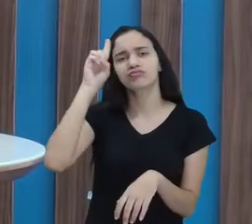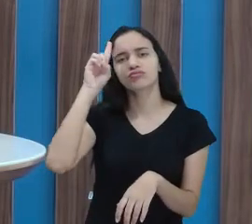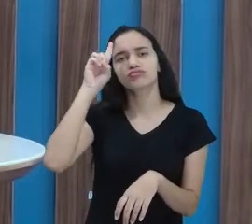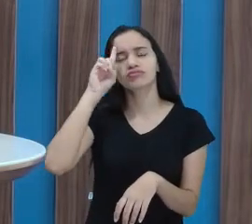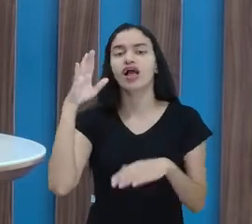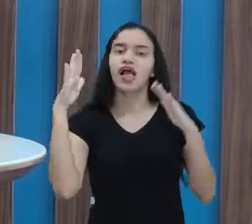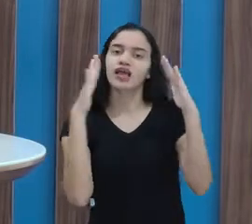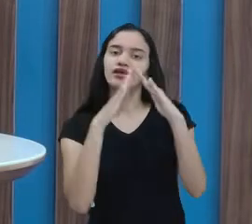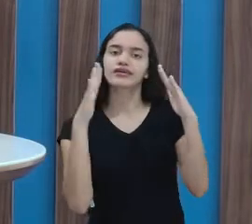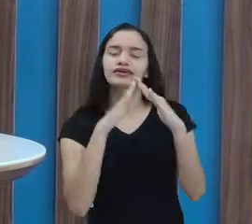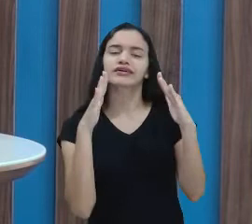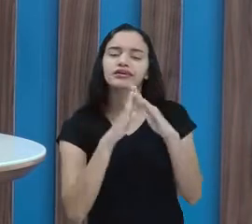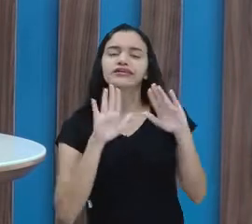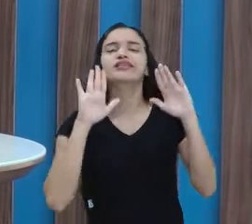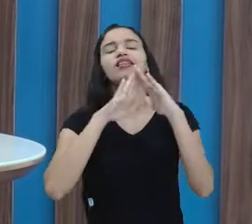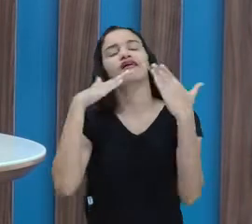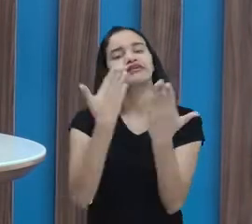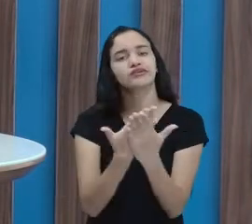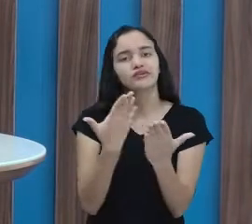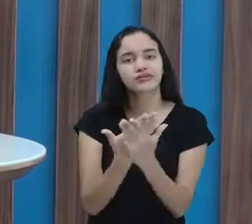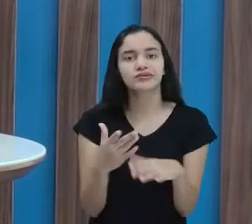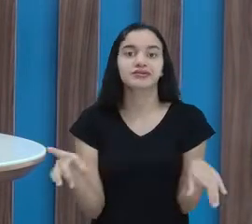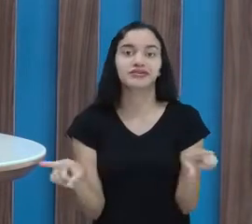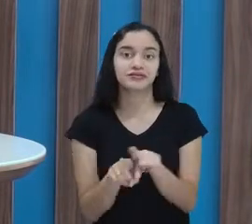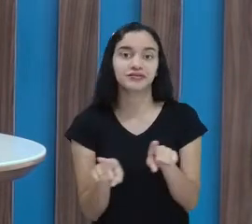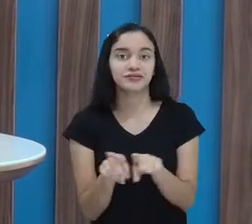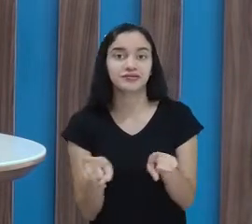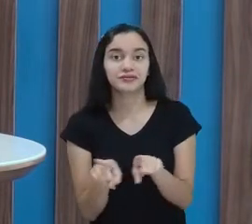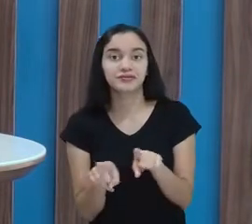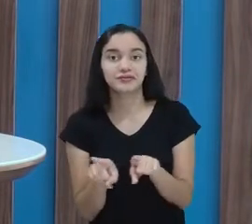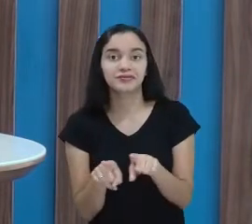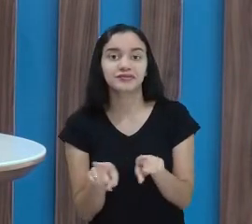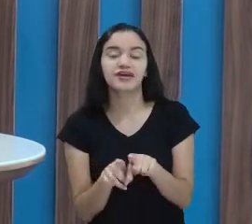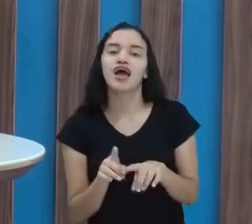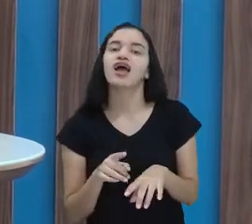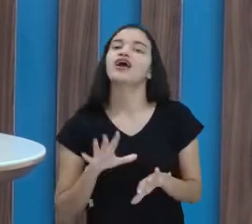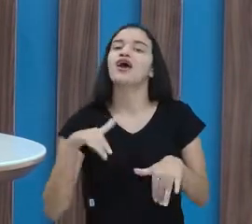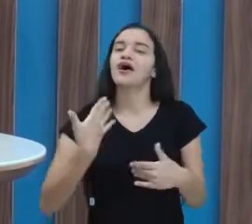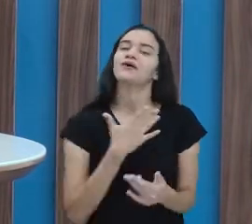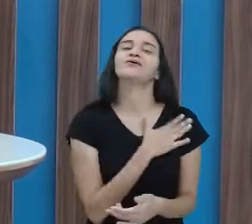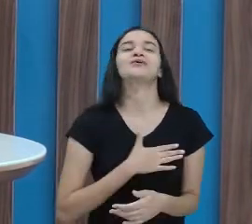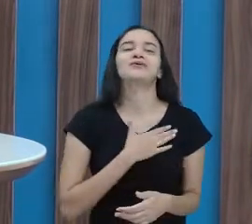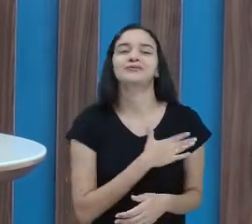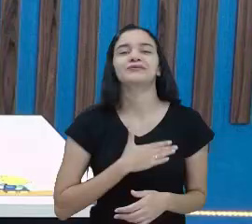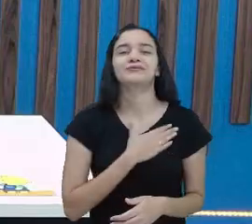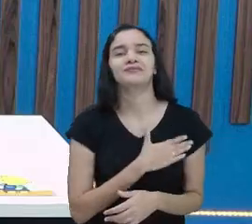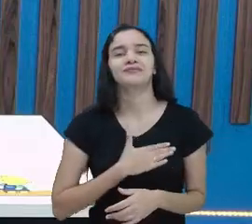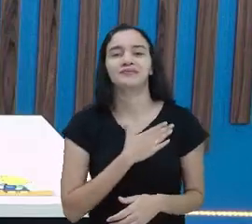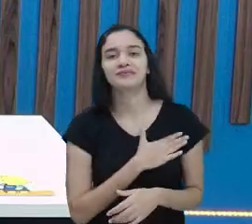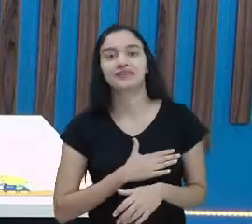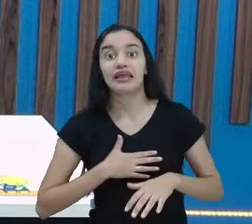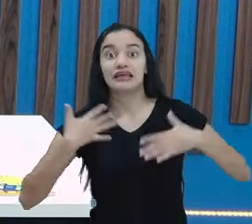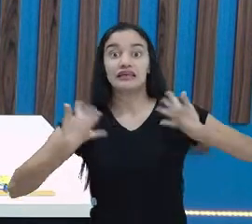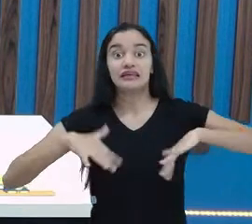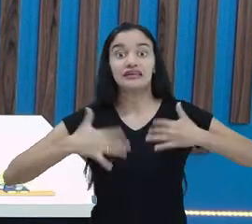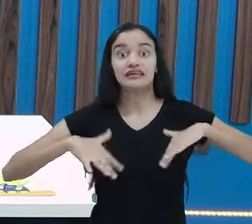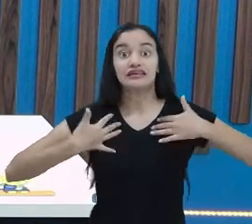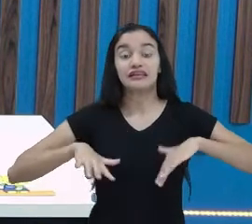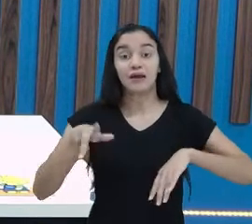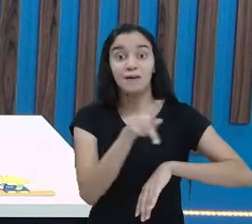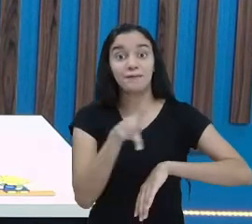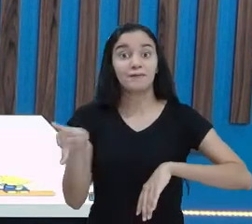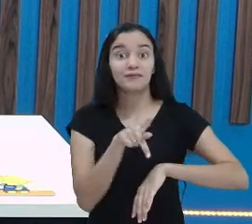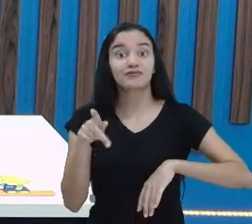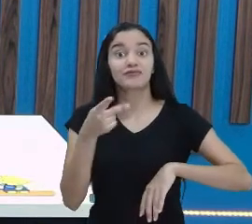como na escola. E tudo tem uma hora, né, para fazer. Isso Gostei, mesmo. olha aí. Tá aí. Eita, a professora, eles falou algo